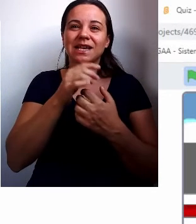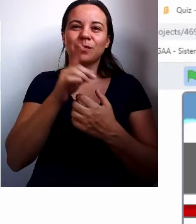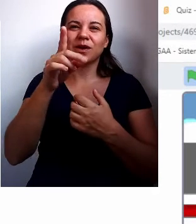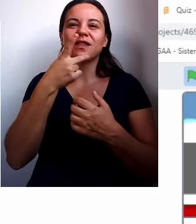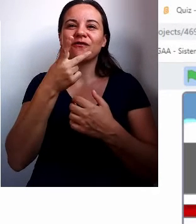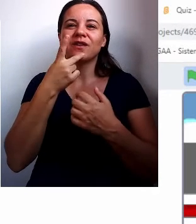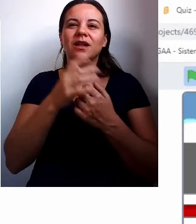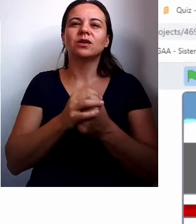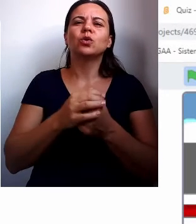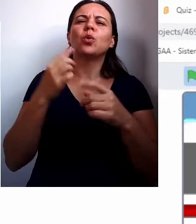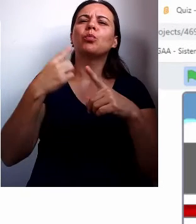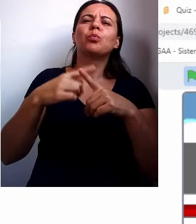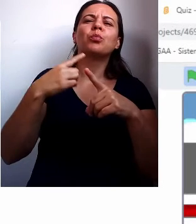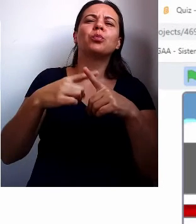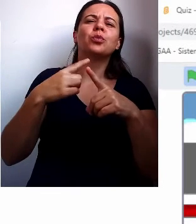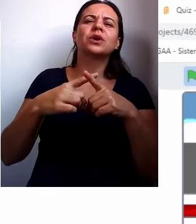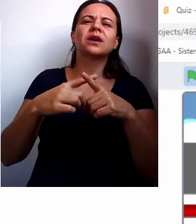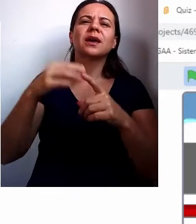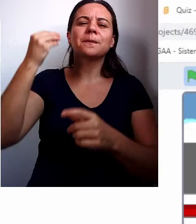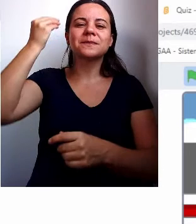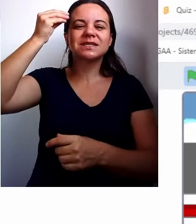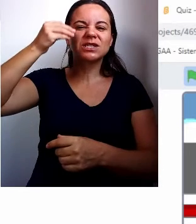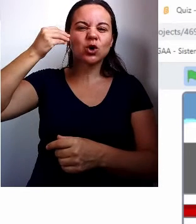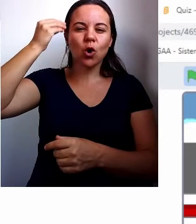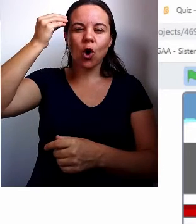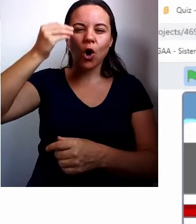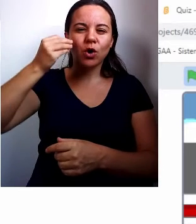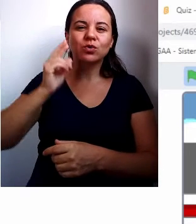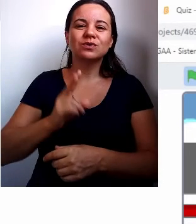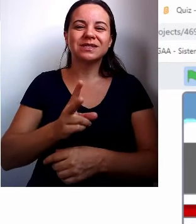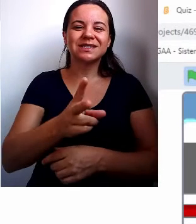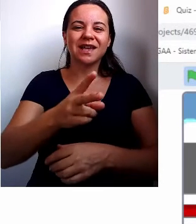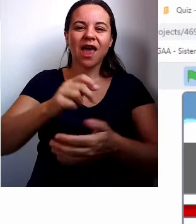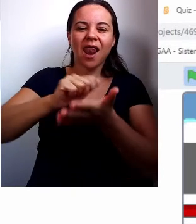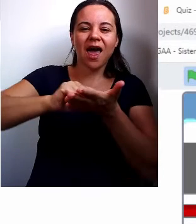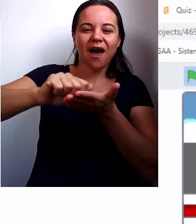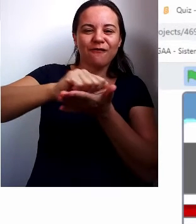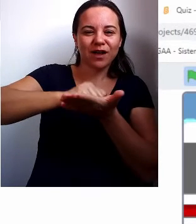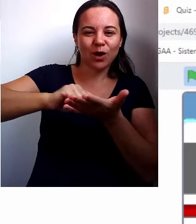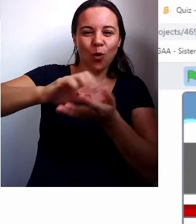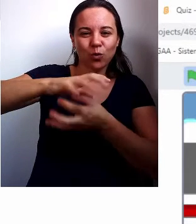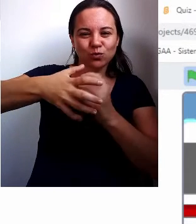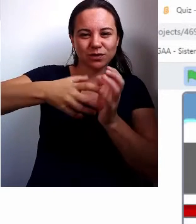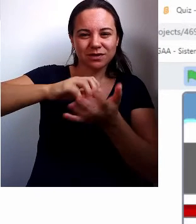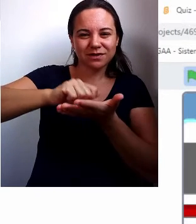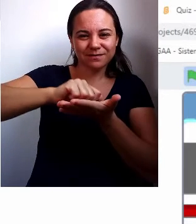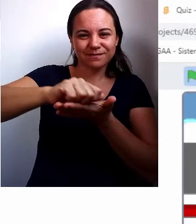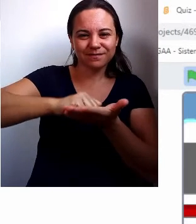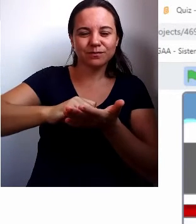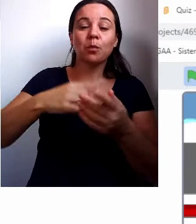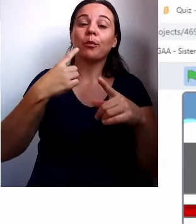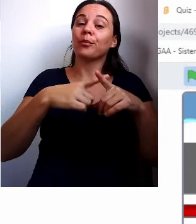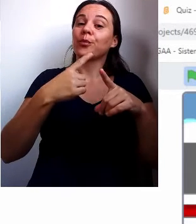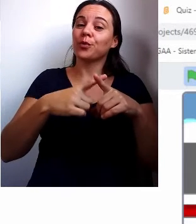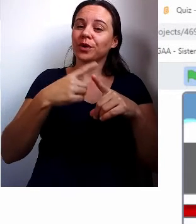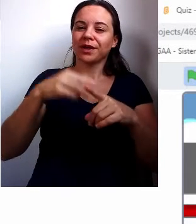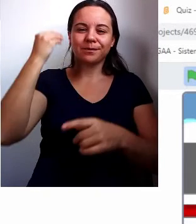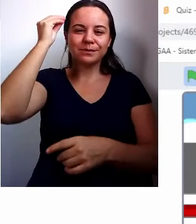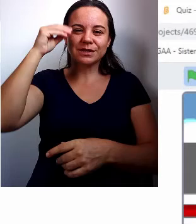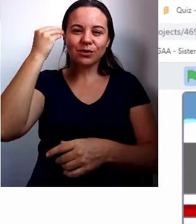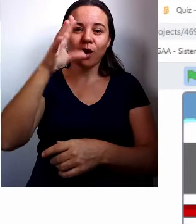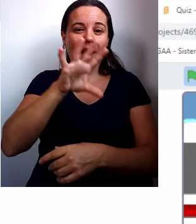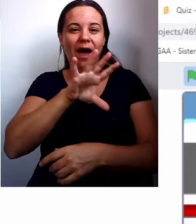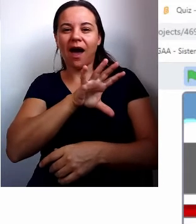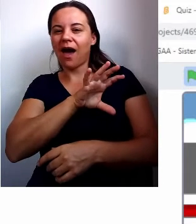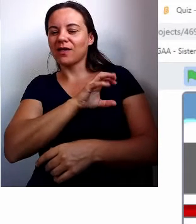louça? Porque ele adora a terapia. Tá, e ouviu a piada, vamos para a segunda